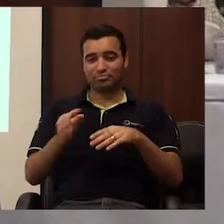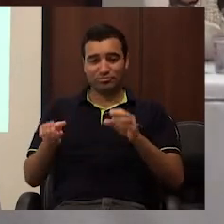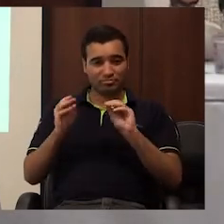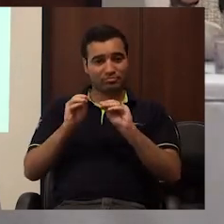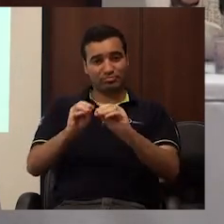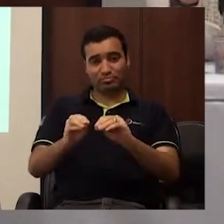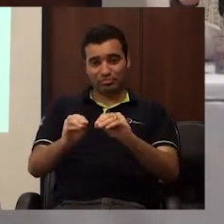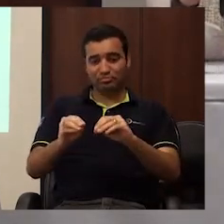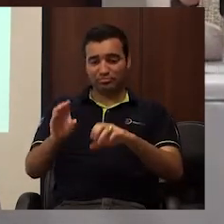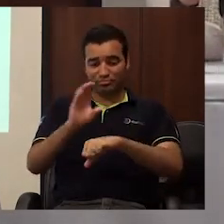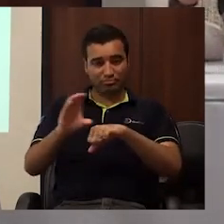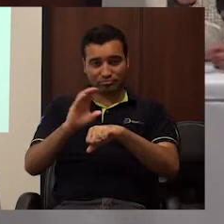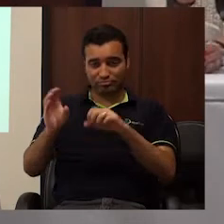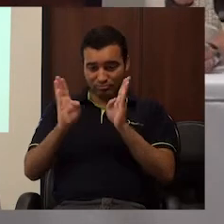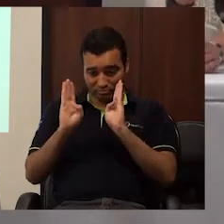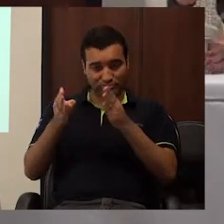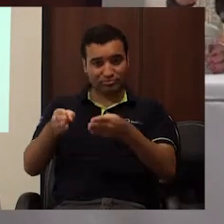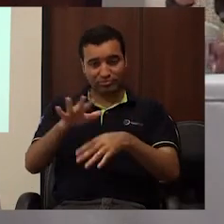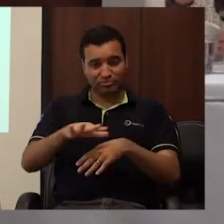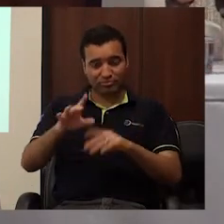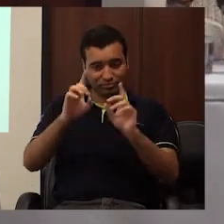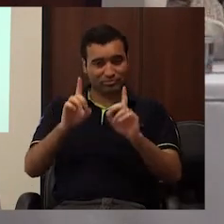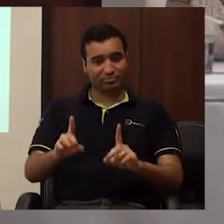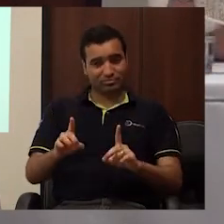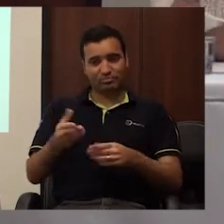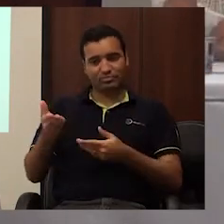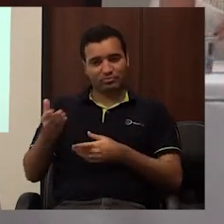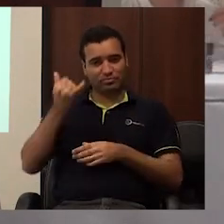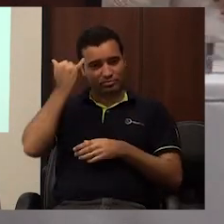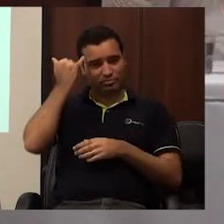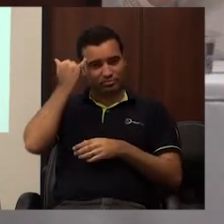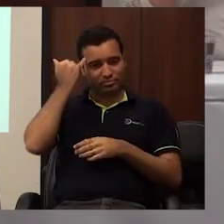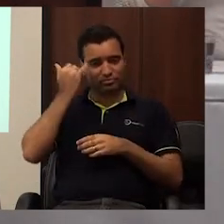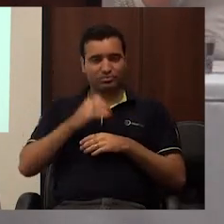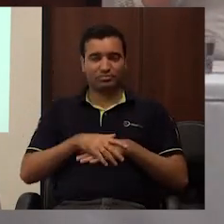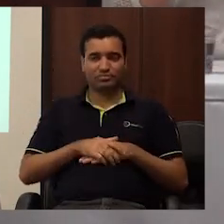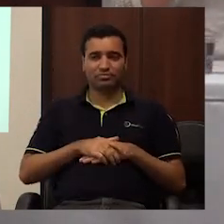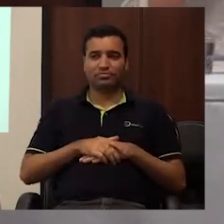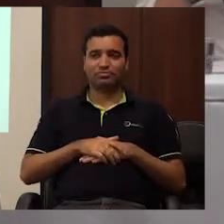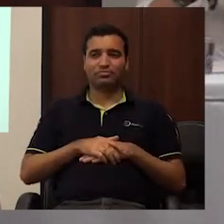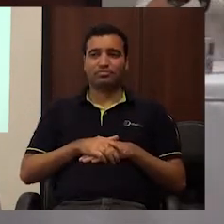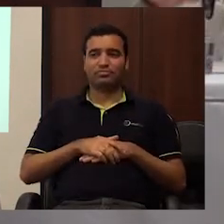habilitação específica para a área da deficiência, no caso a deficiência intelectual.